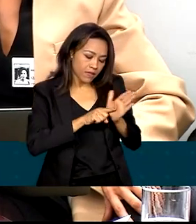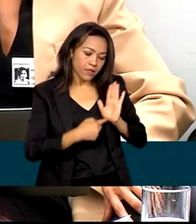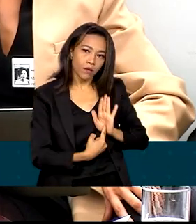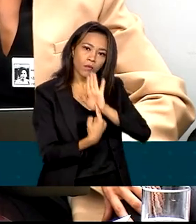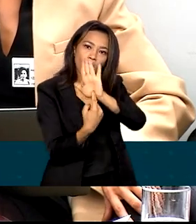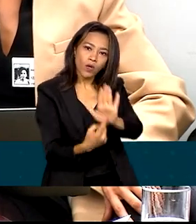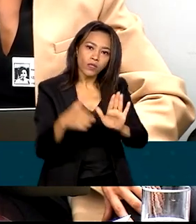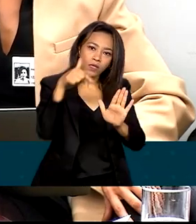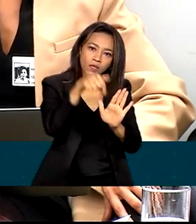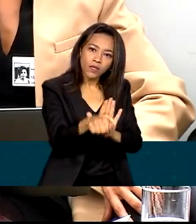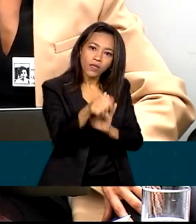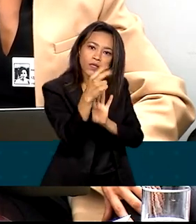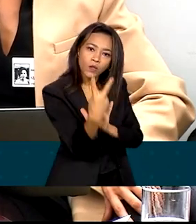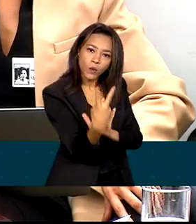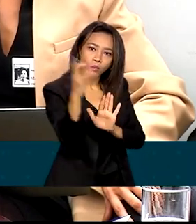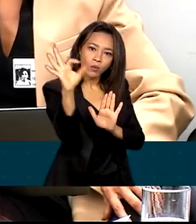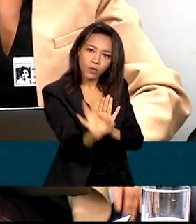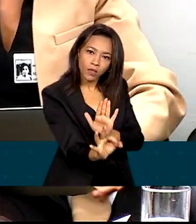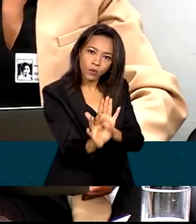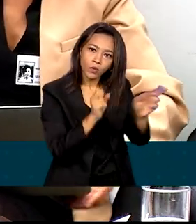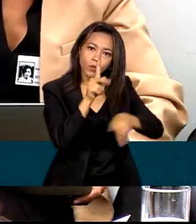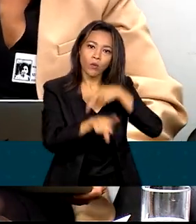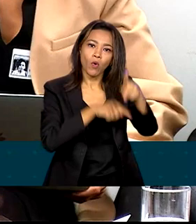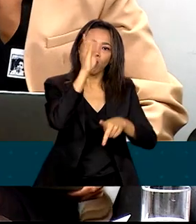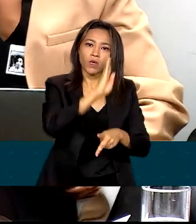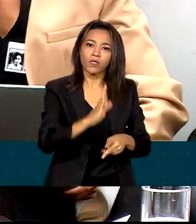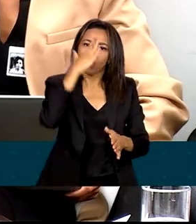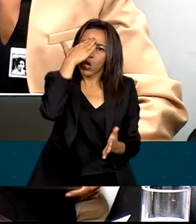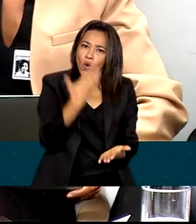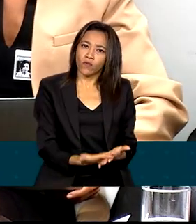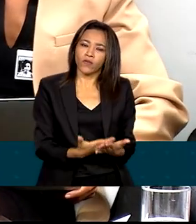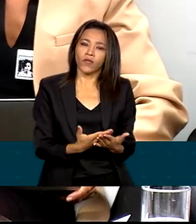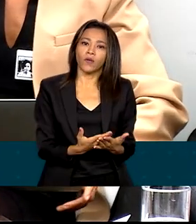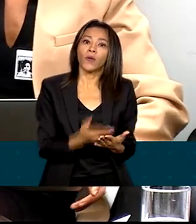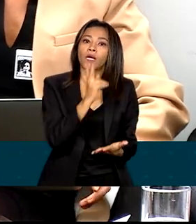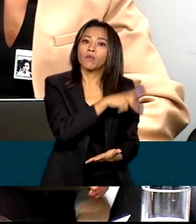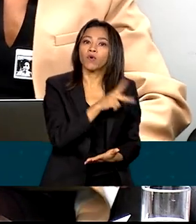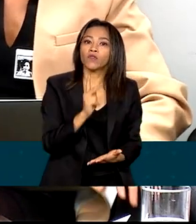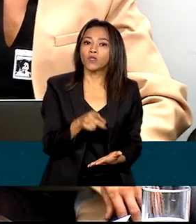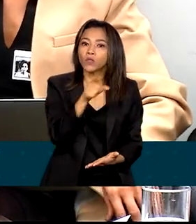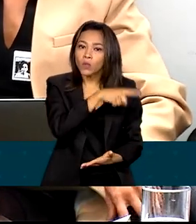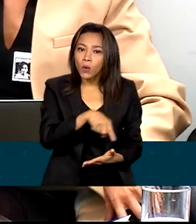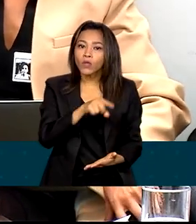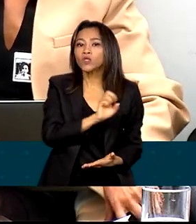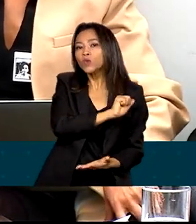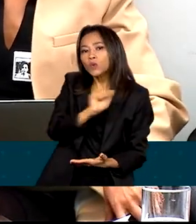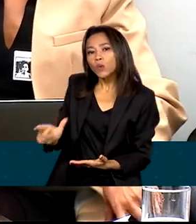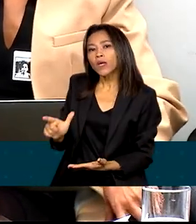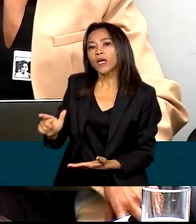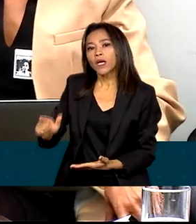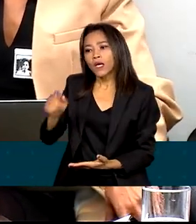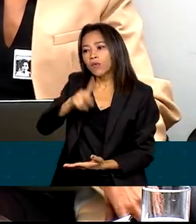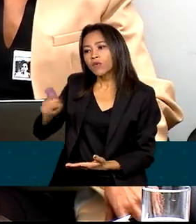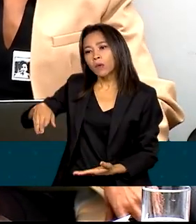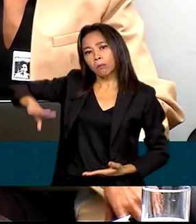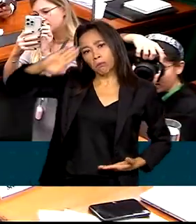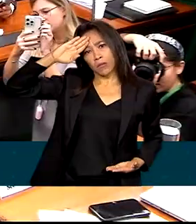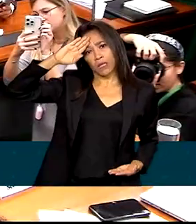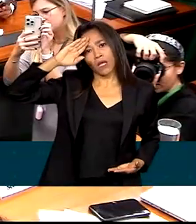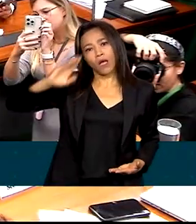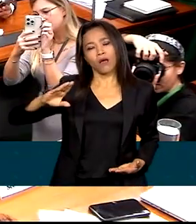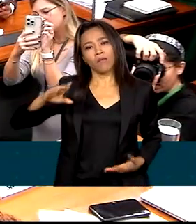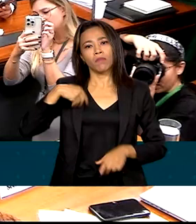por 2% dos brasileiros confio mais em professores do que em militares para trabalhar é uma escola